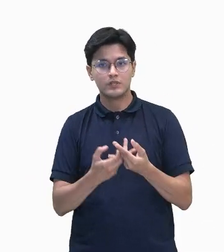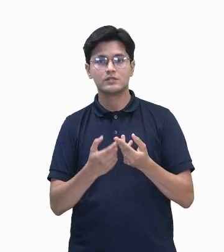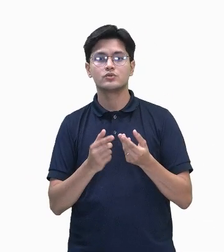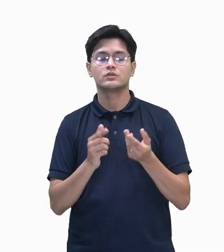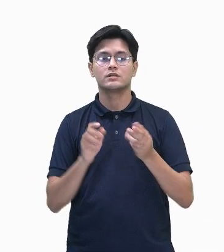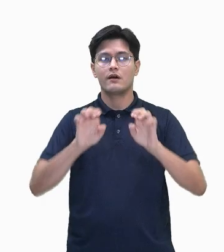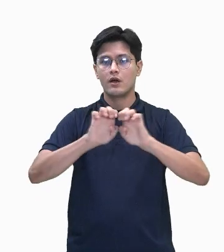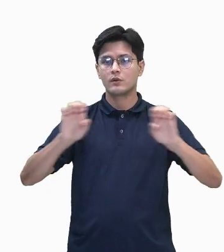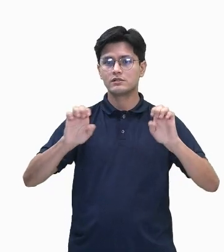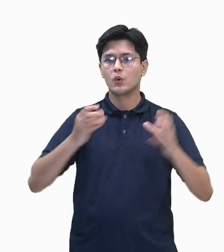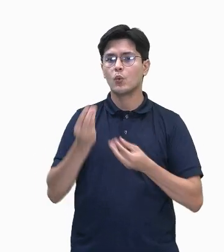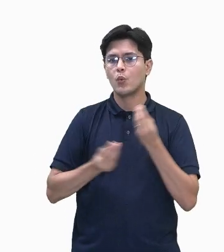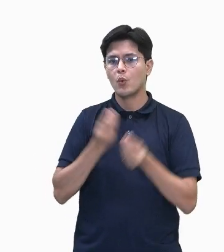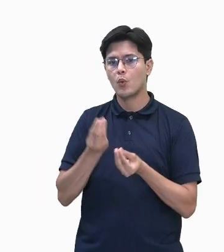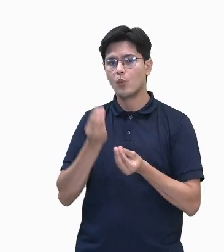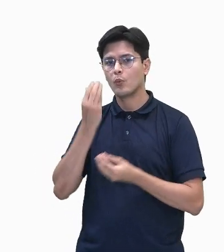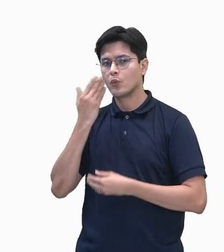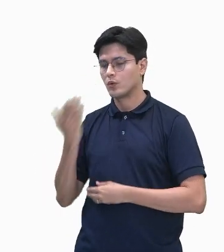ó, com